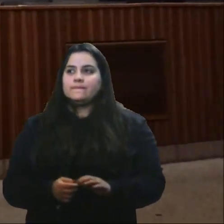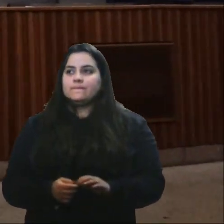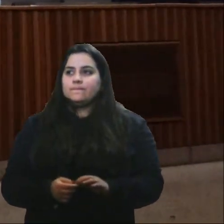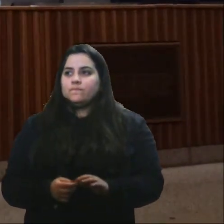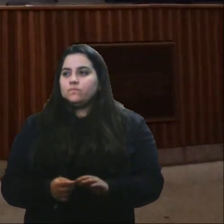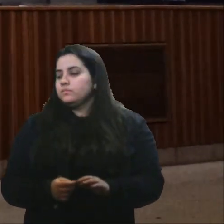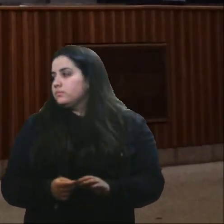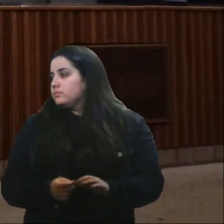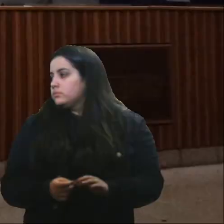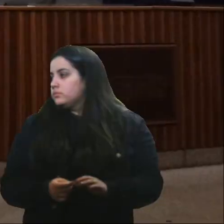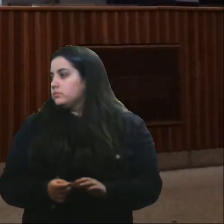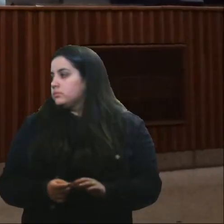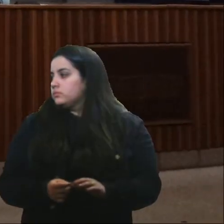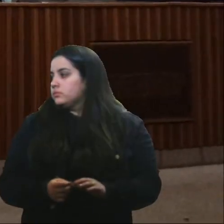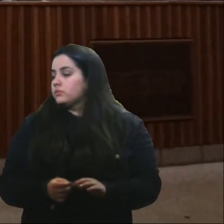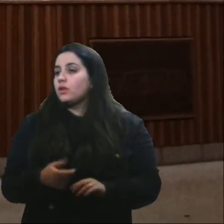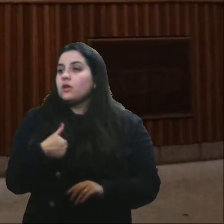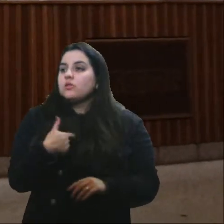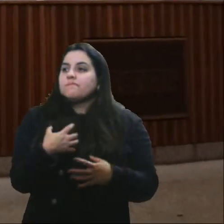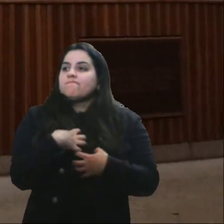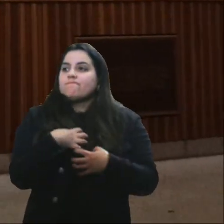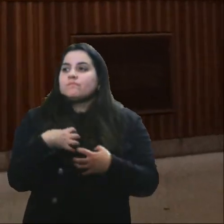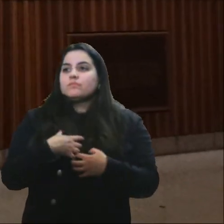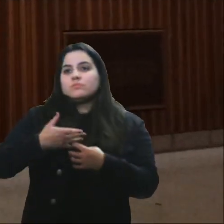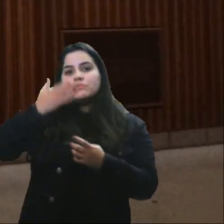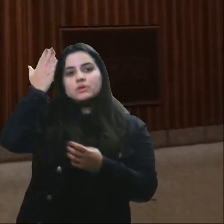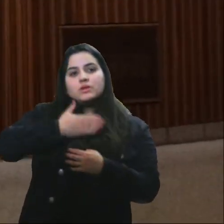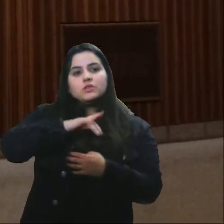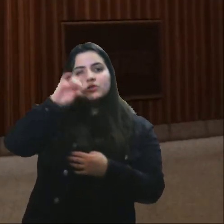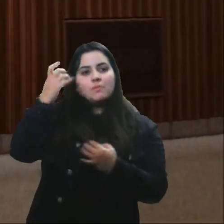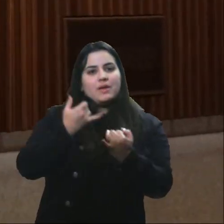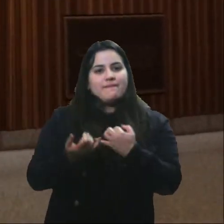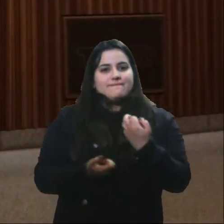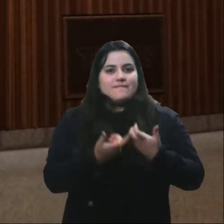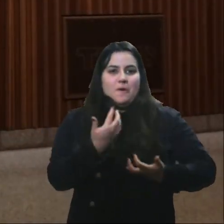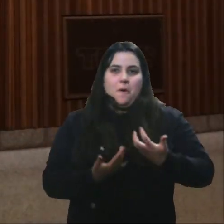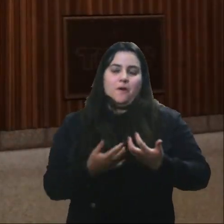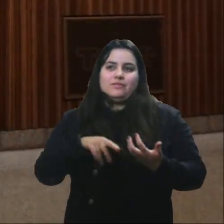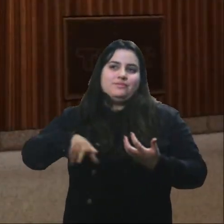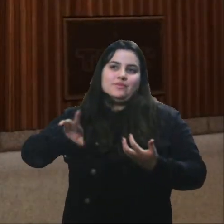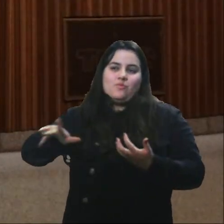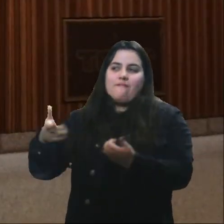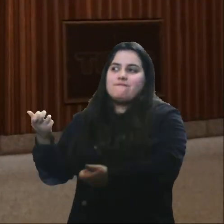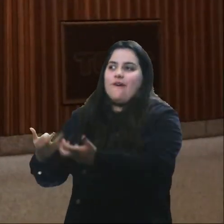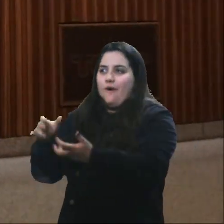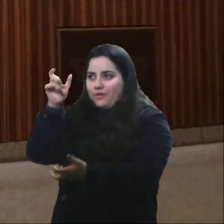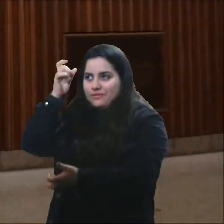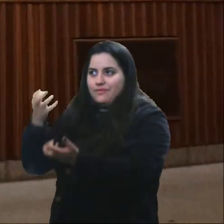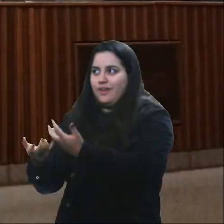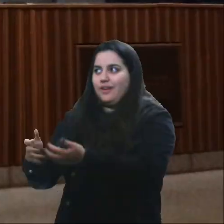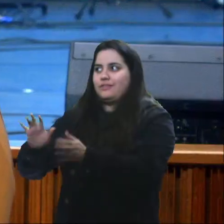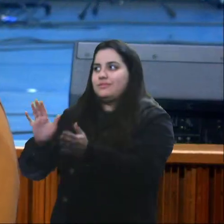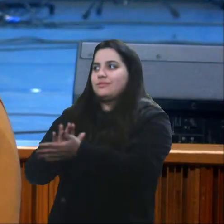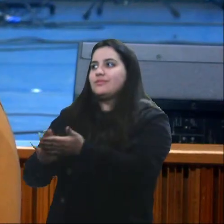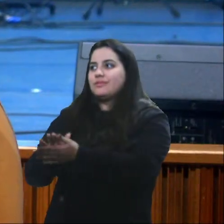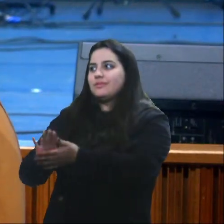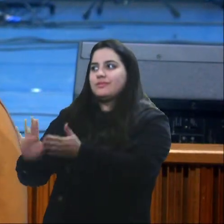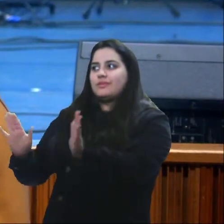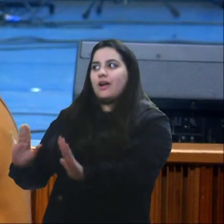o culto eu senti a presença de Deus como um fogo dentro de mim, mas não o fogo do inferno, o fogo da presença de